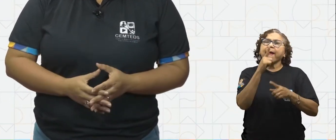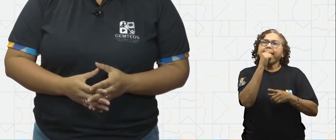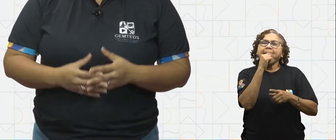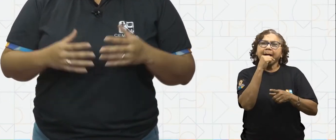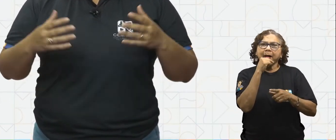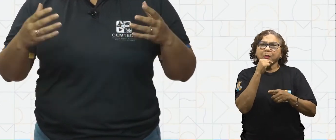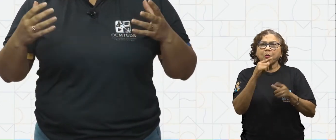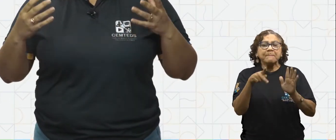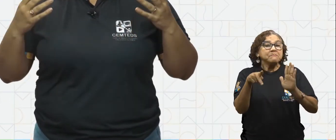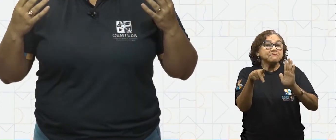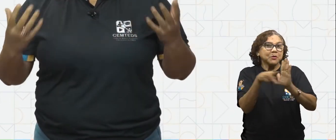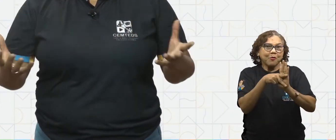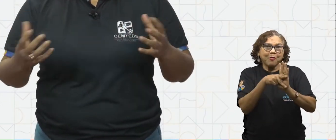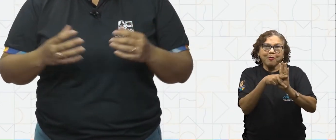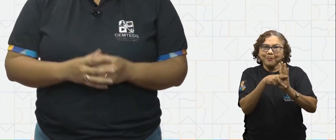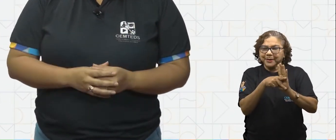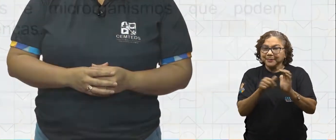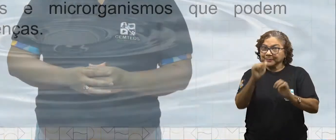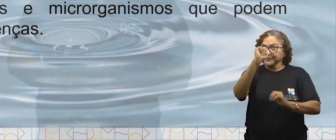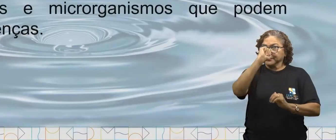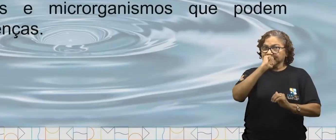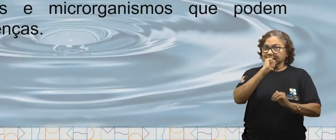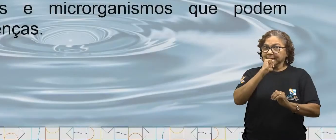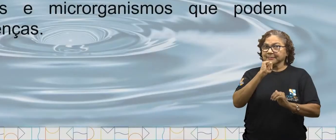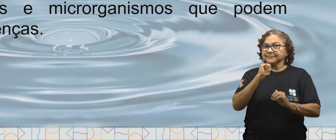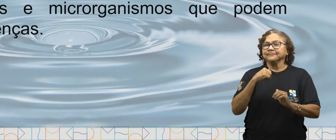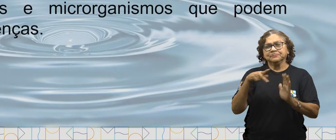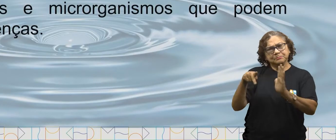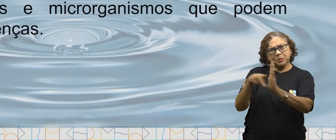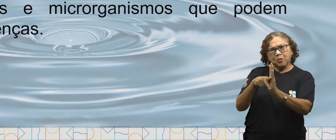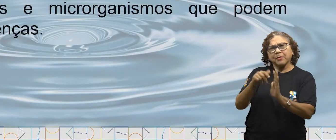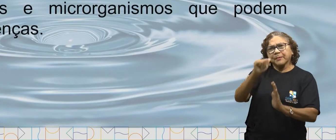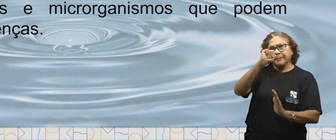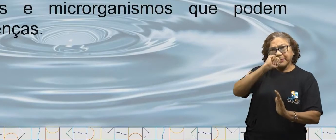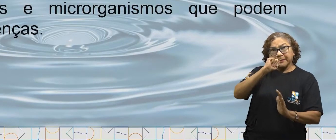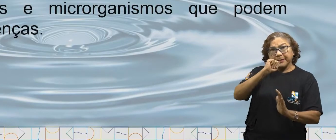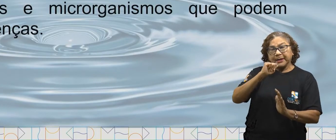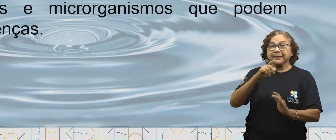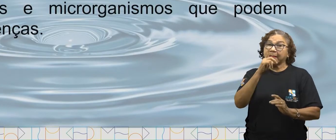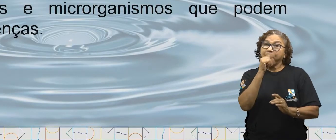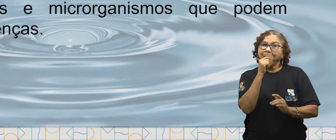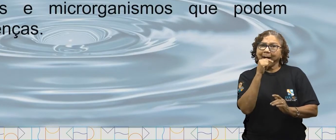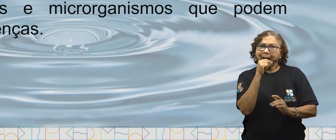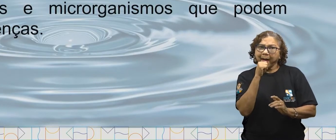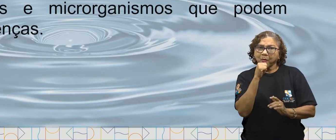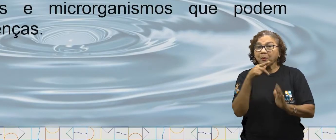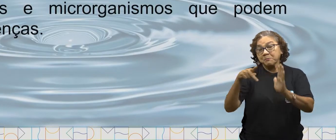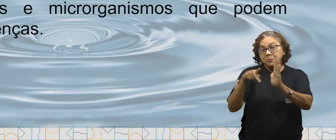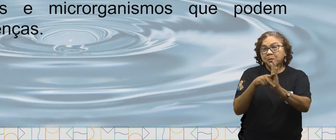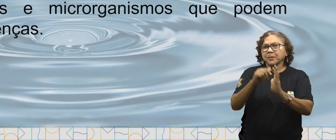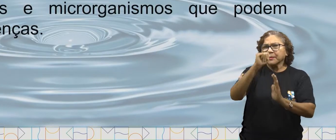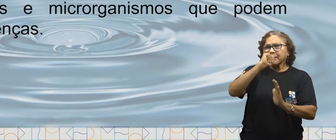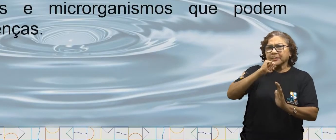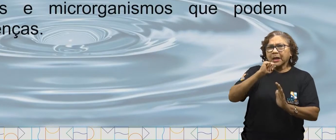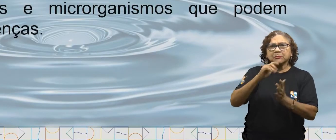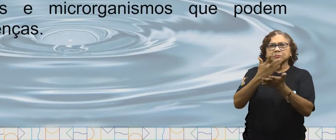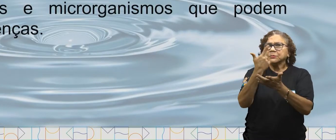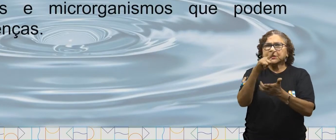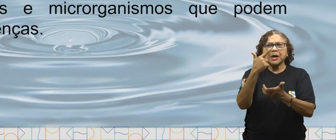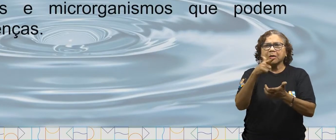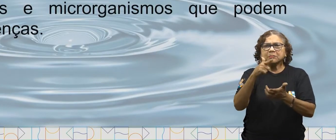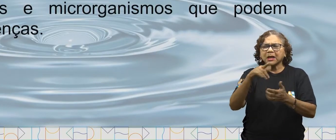consumo humano é a água potável. A água potável é uma água sem cheiro, sem gosto e